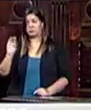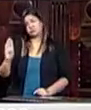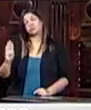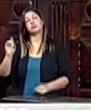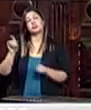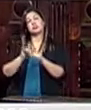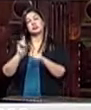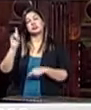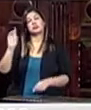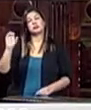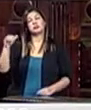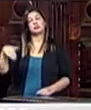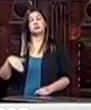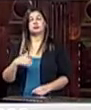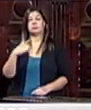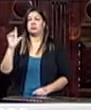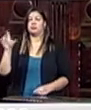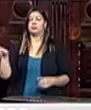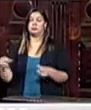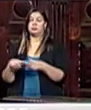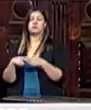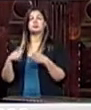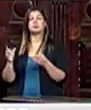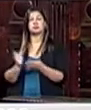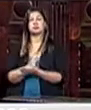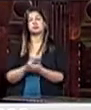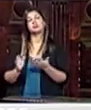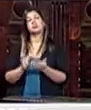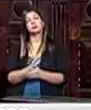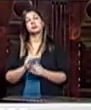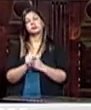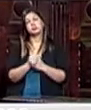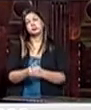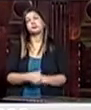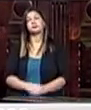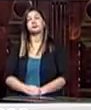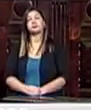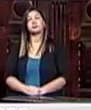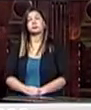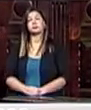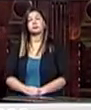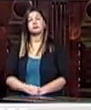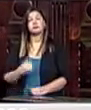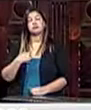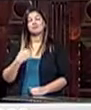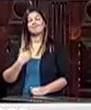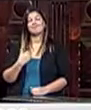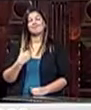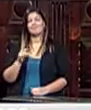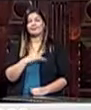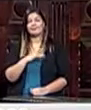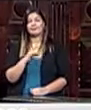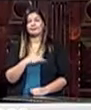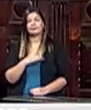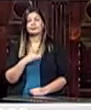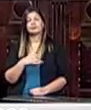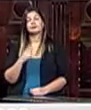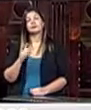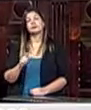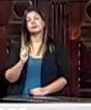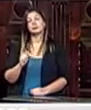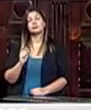outros menores, conduzir a sucessão. Qual é o receio, senhora presidente? É